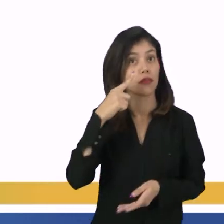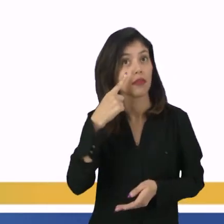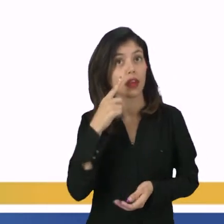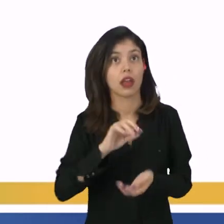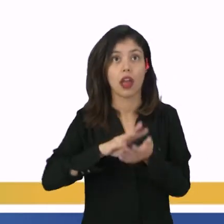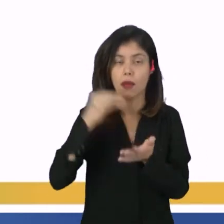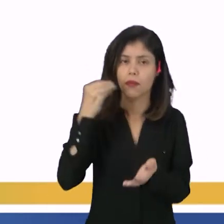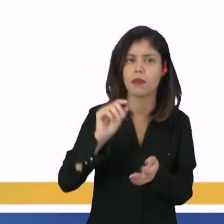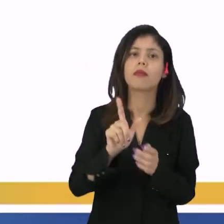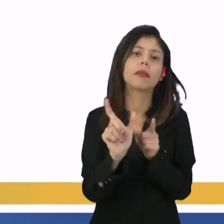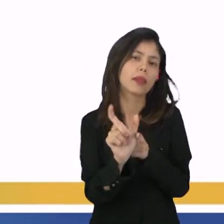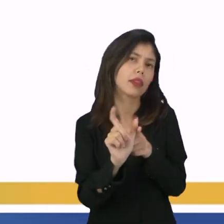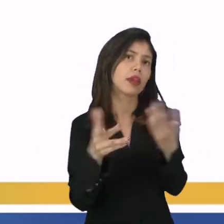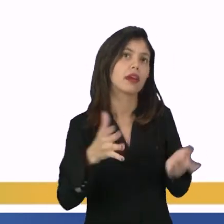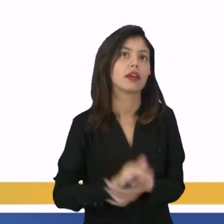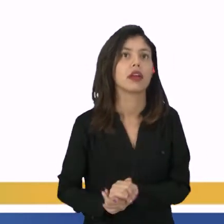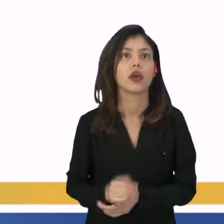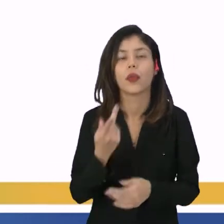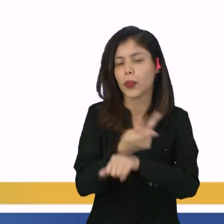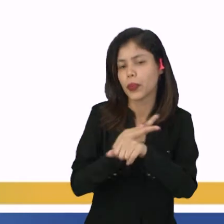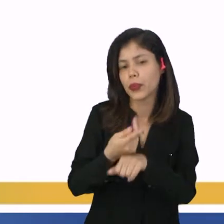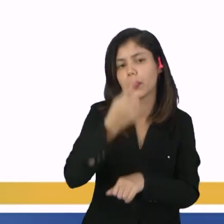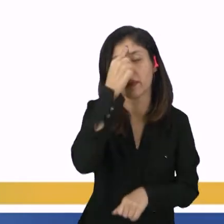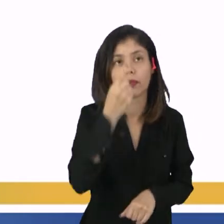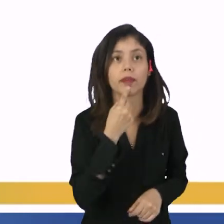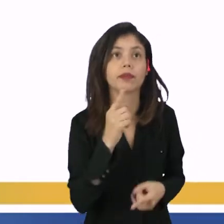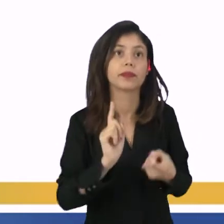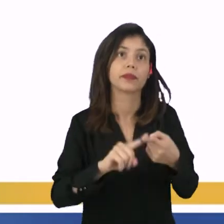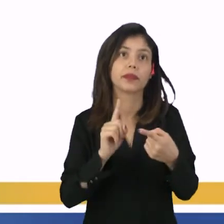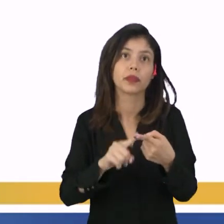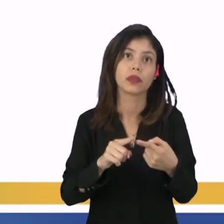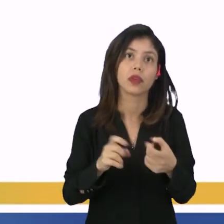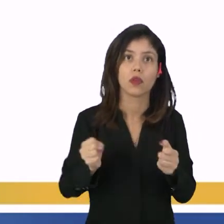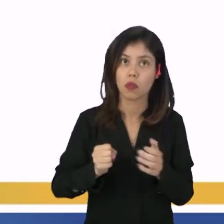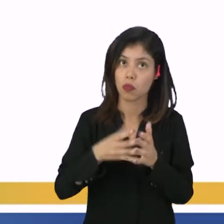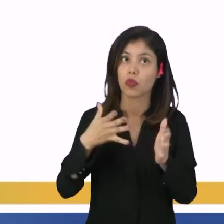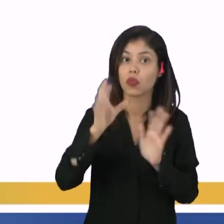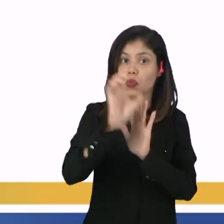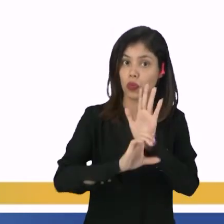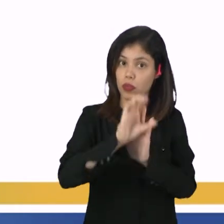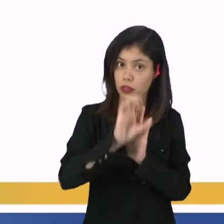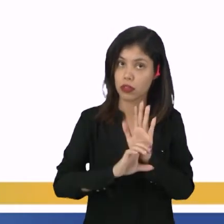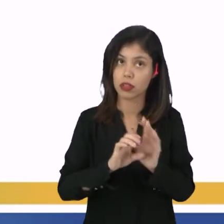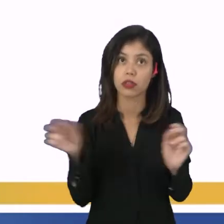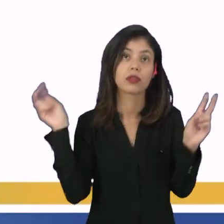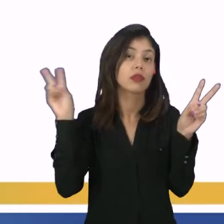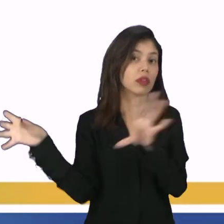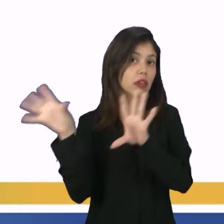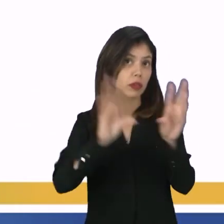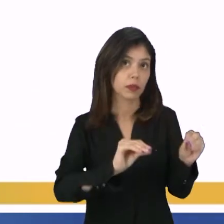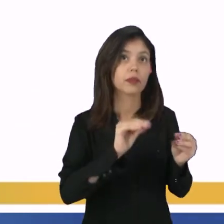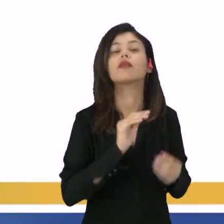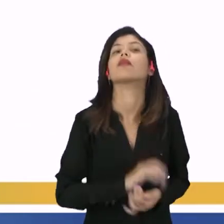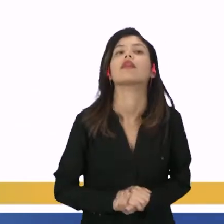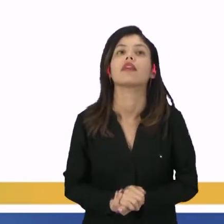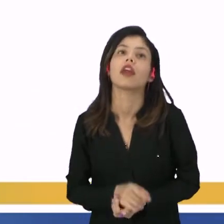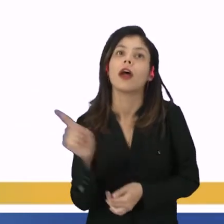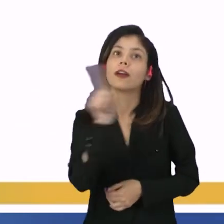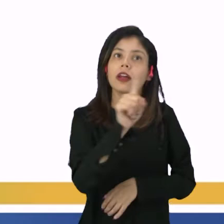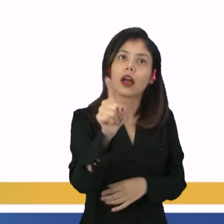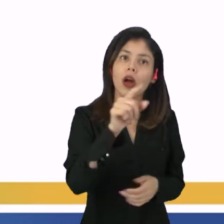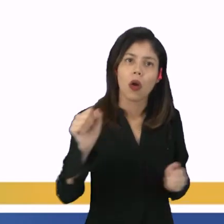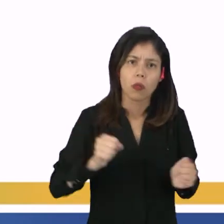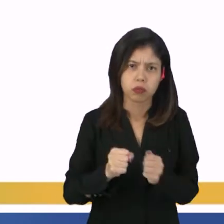dada às palavras. Procure imagens que, primeiro, digam muito sobre o conceito abordado e, segundo, não